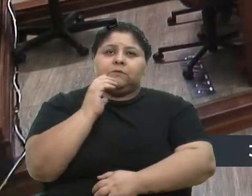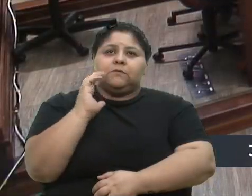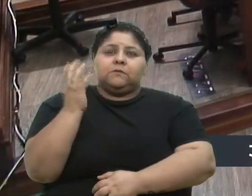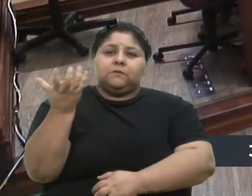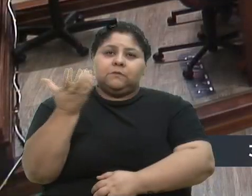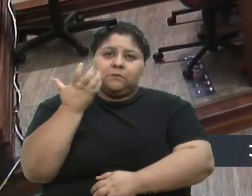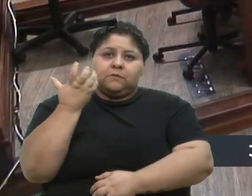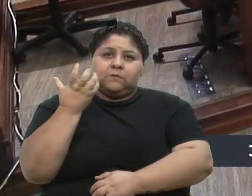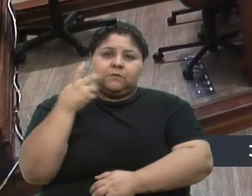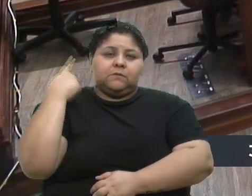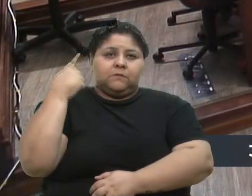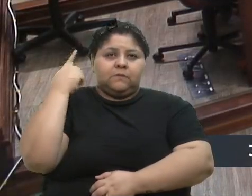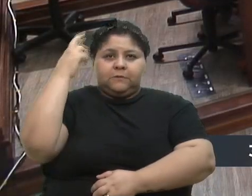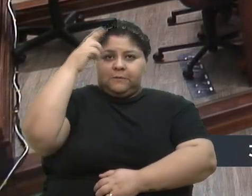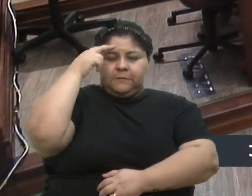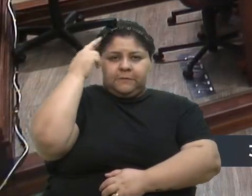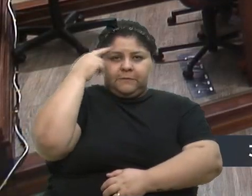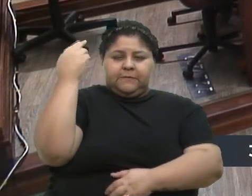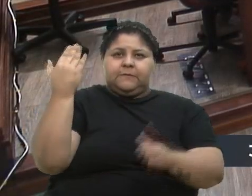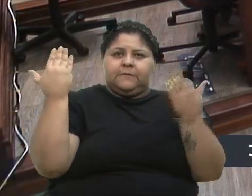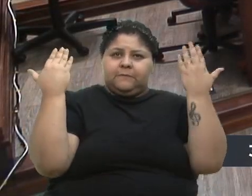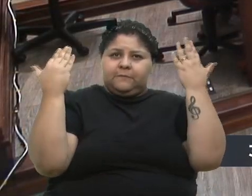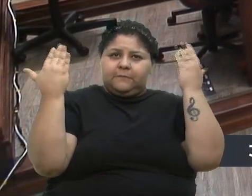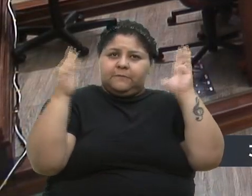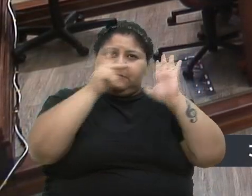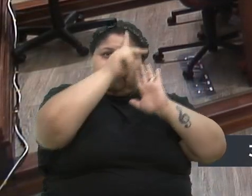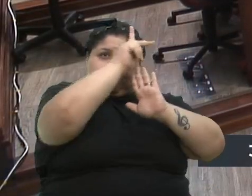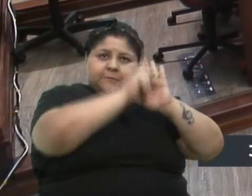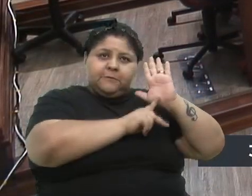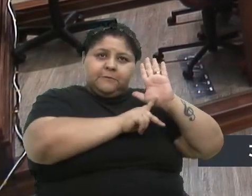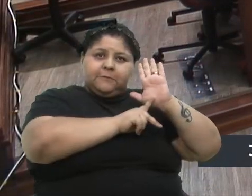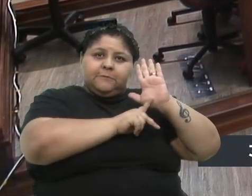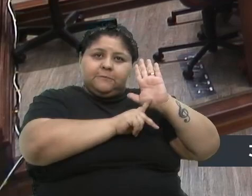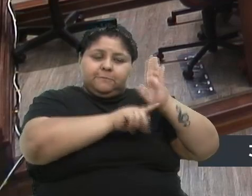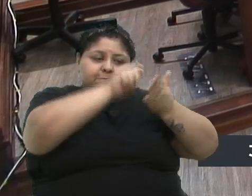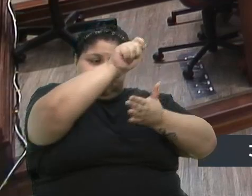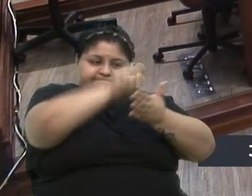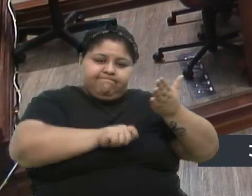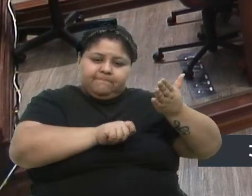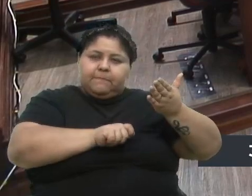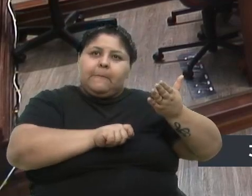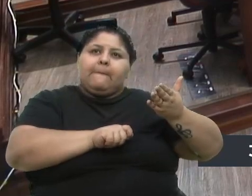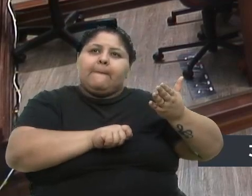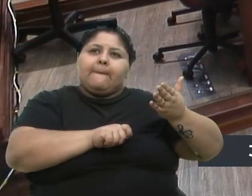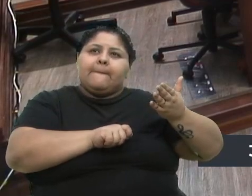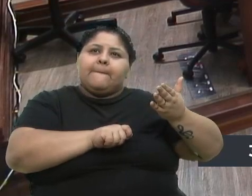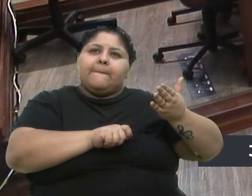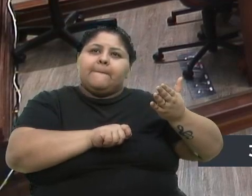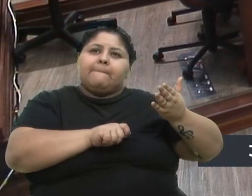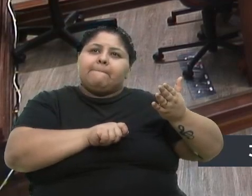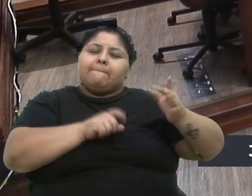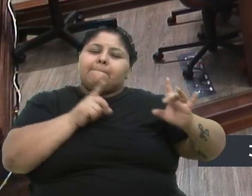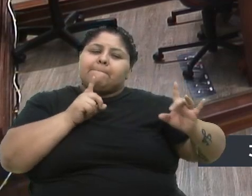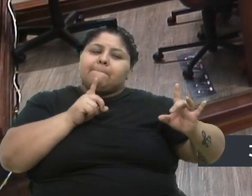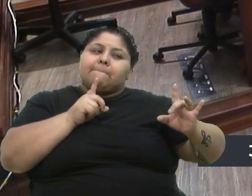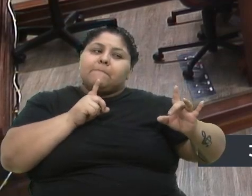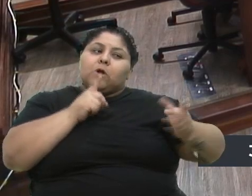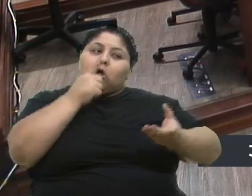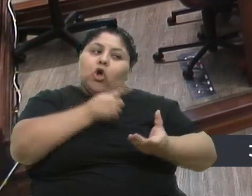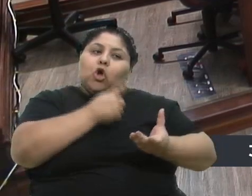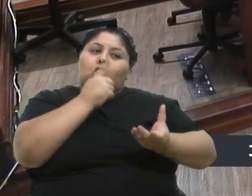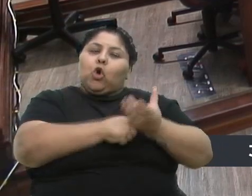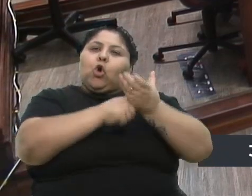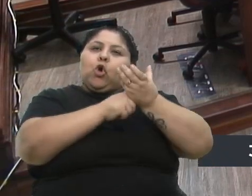vereador Rafael, lhe parabenizar pelo projeto, a quem assinou, e vou ao encontro do que disse a vereadora Rose,